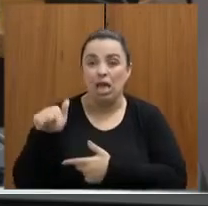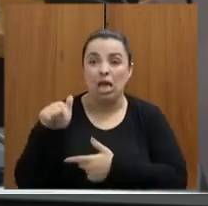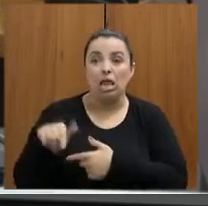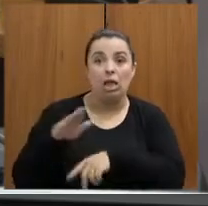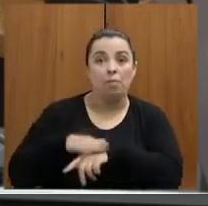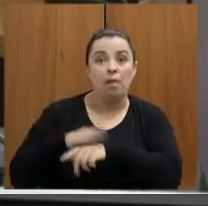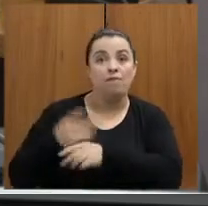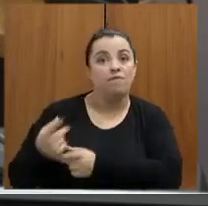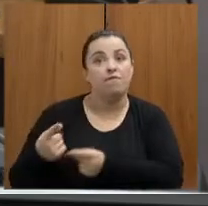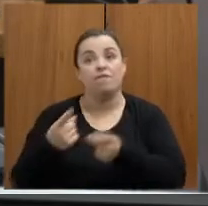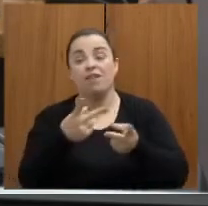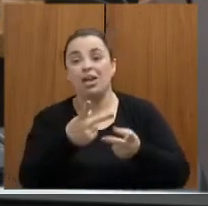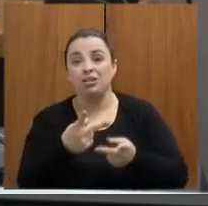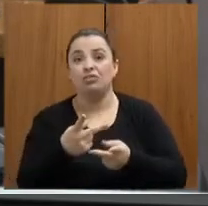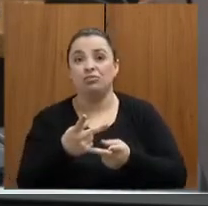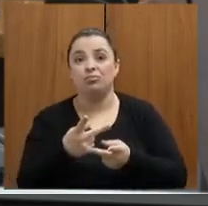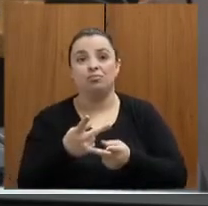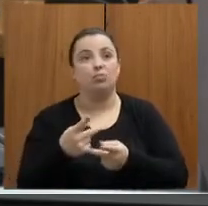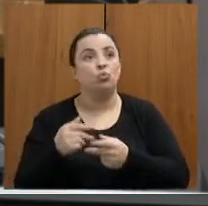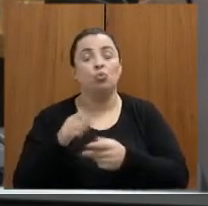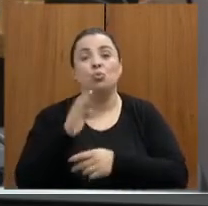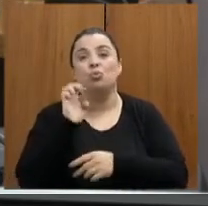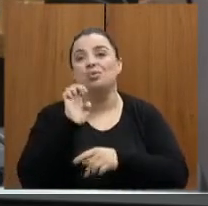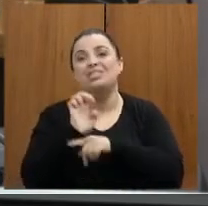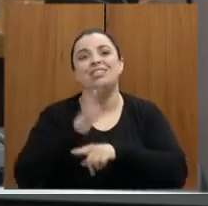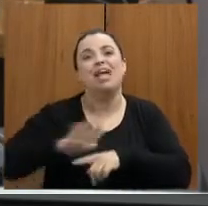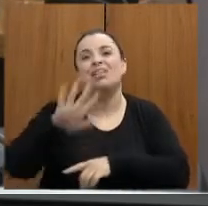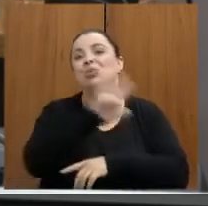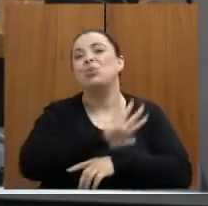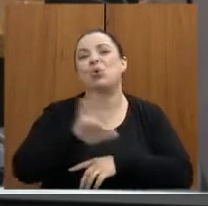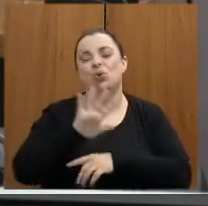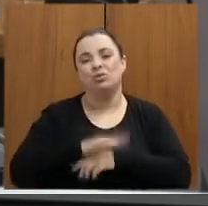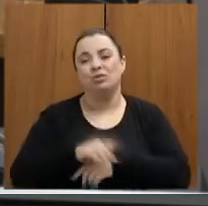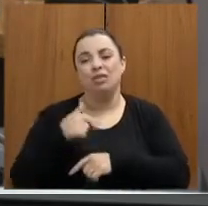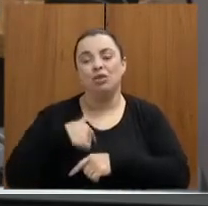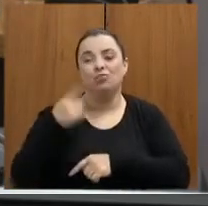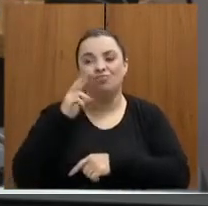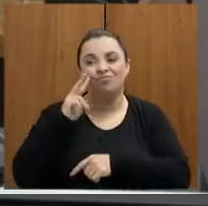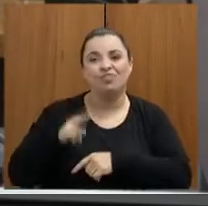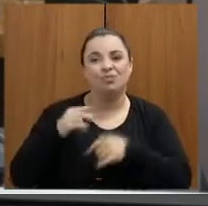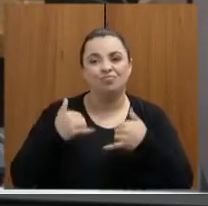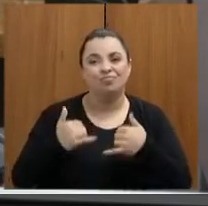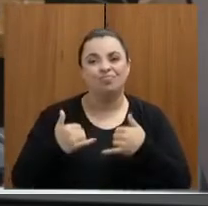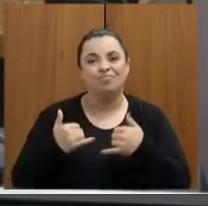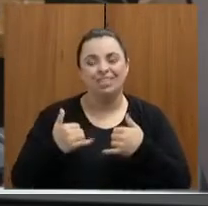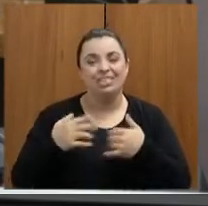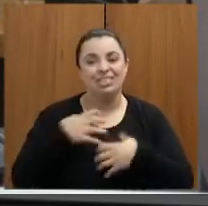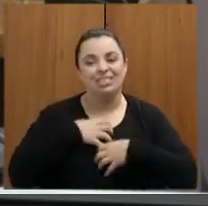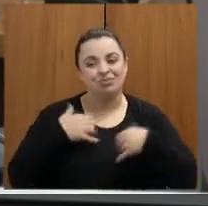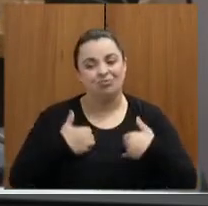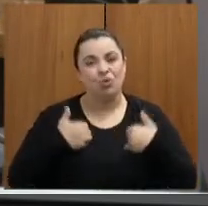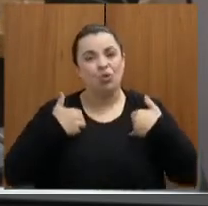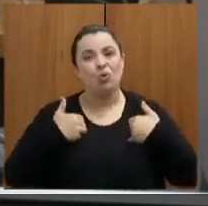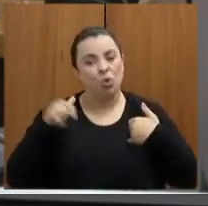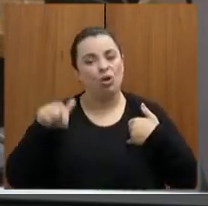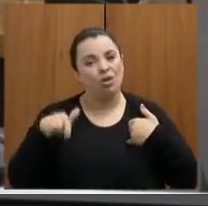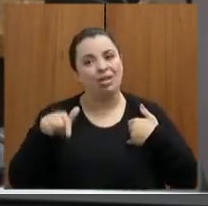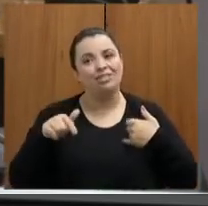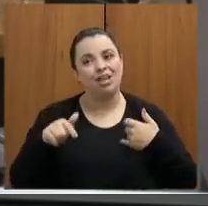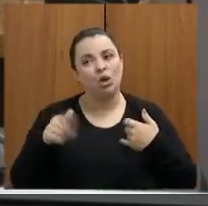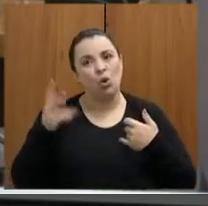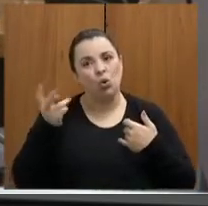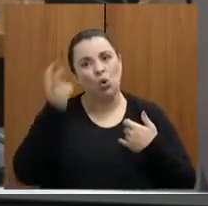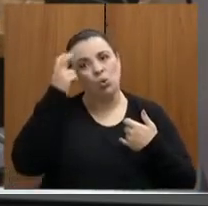E que eu fico com muito orgulho de ver uma cidade assim que vai é cultivando essa essa